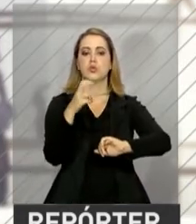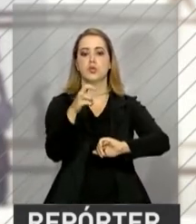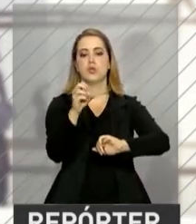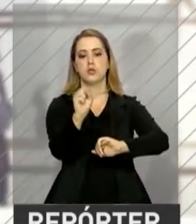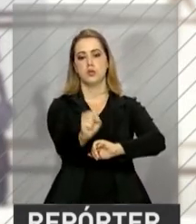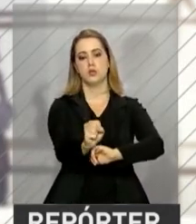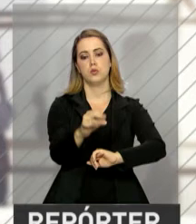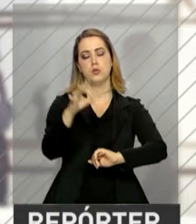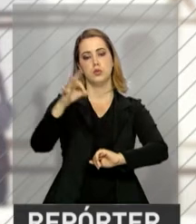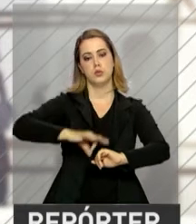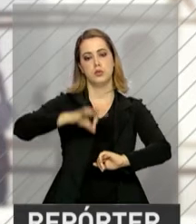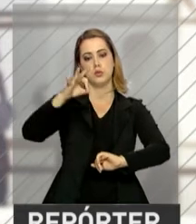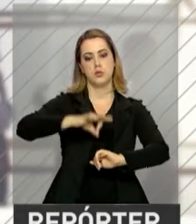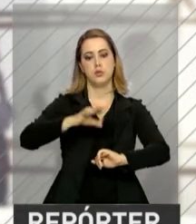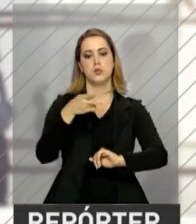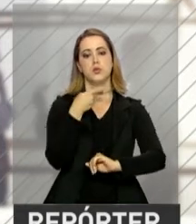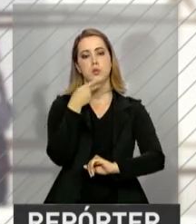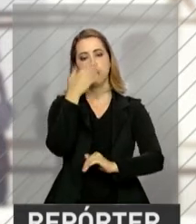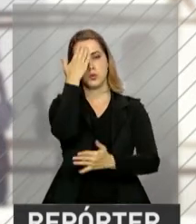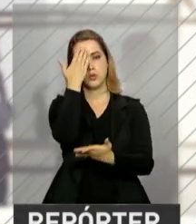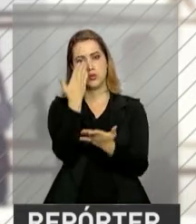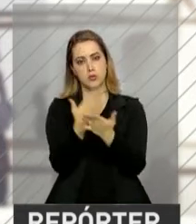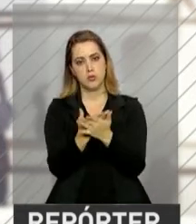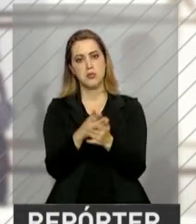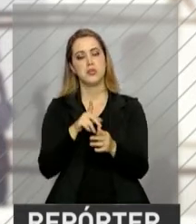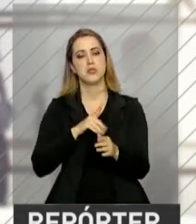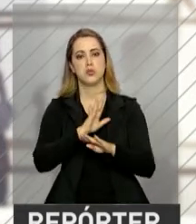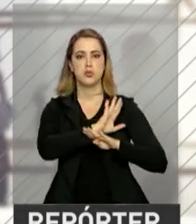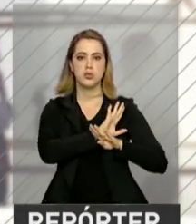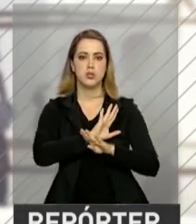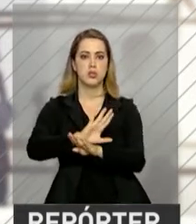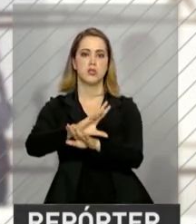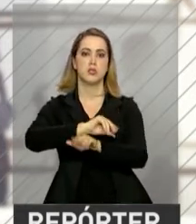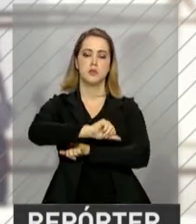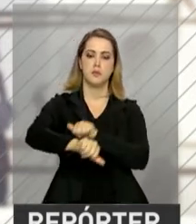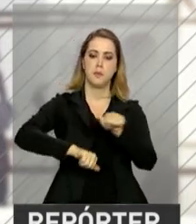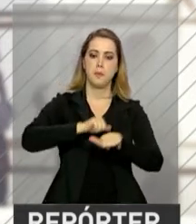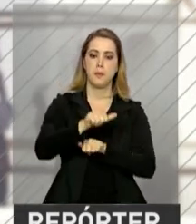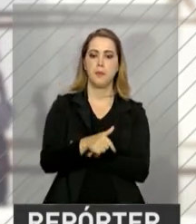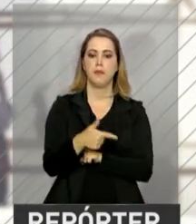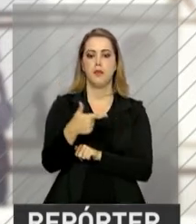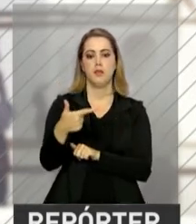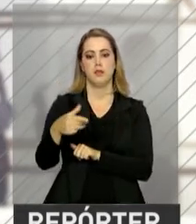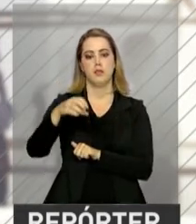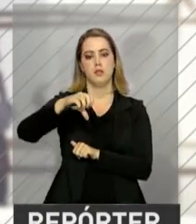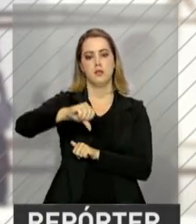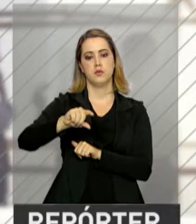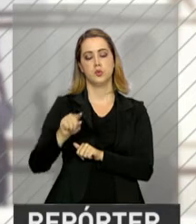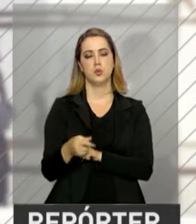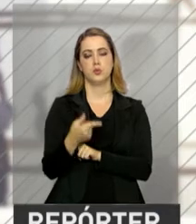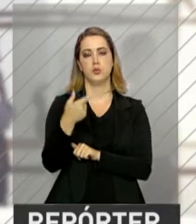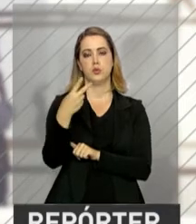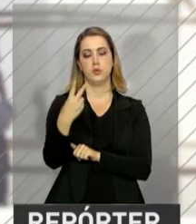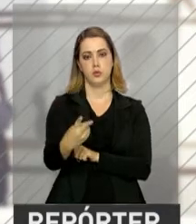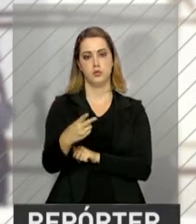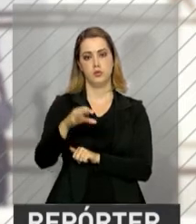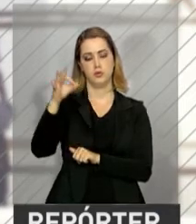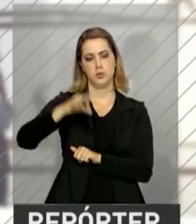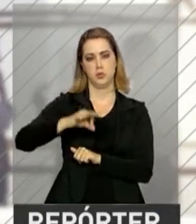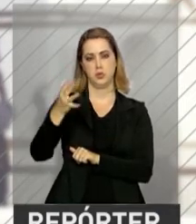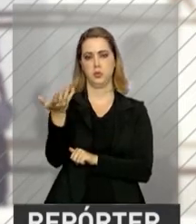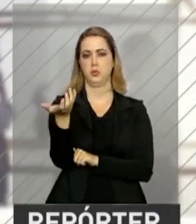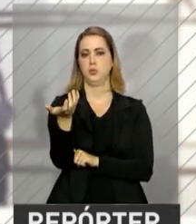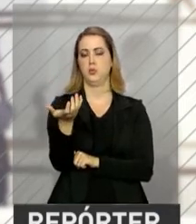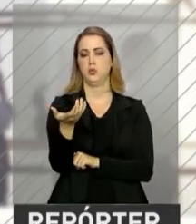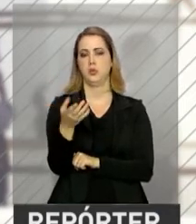michel temer terá foi o suficiente para realizar mudanças e 29,2 por cento acreditam que não terá no